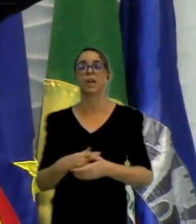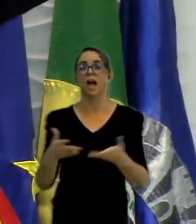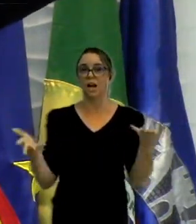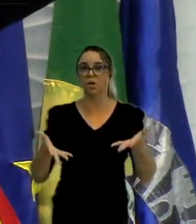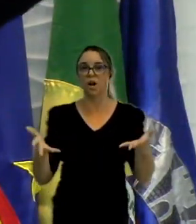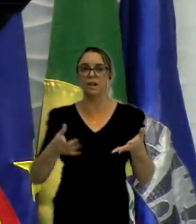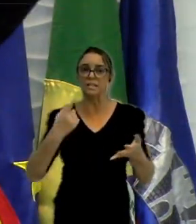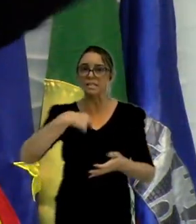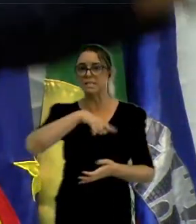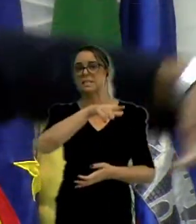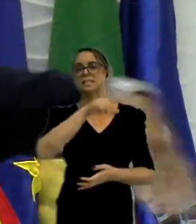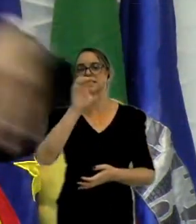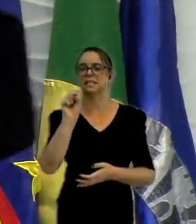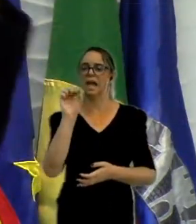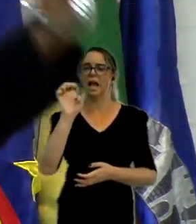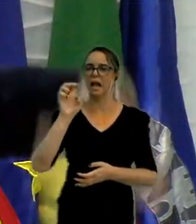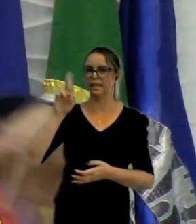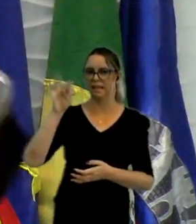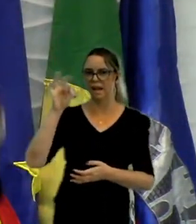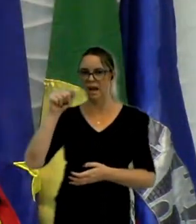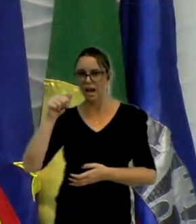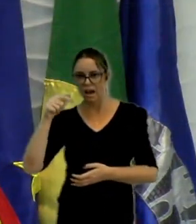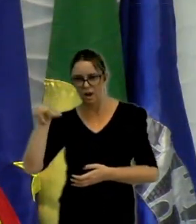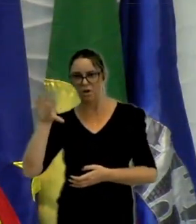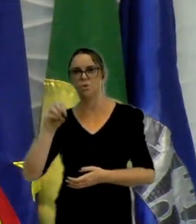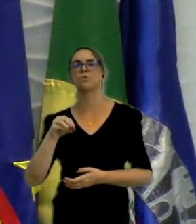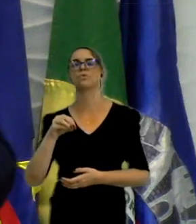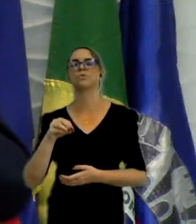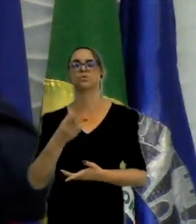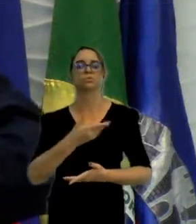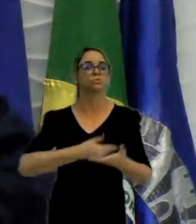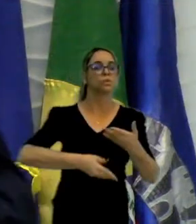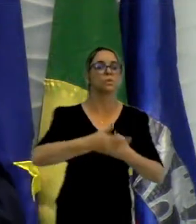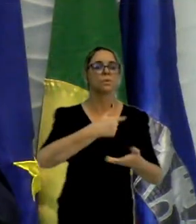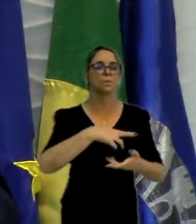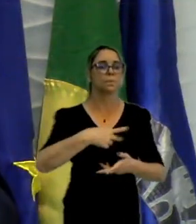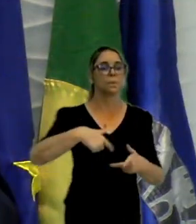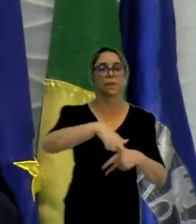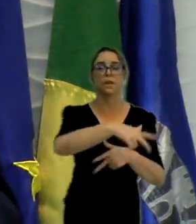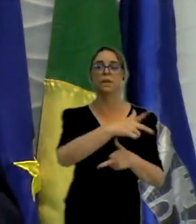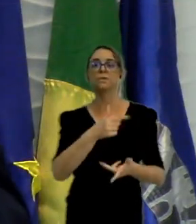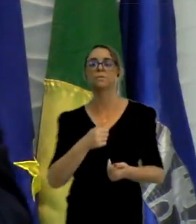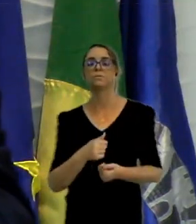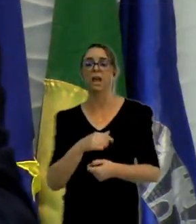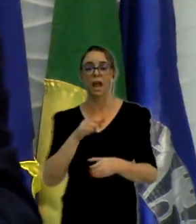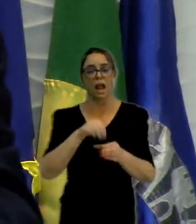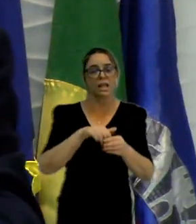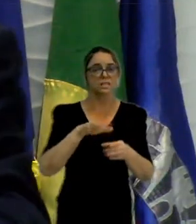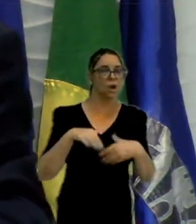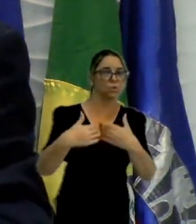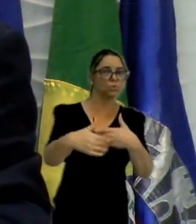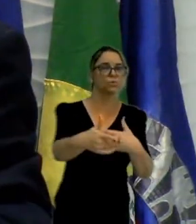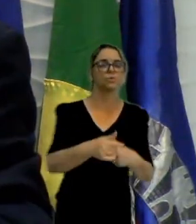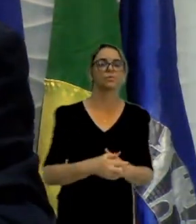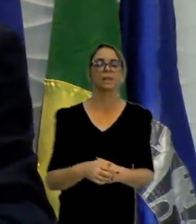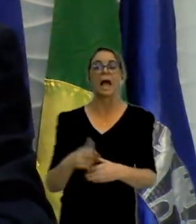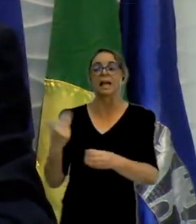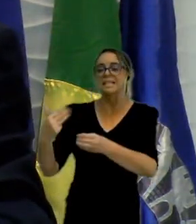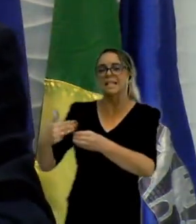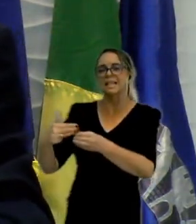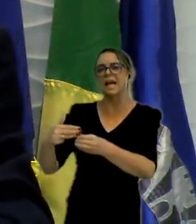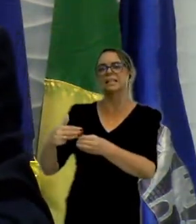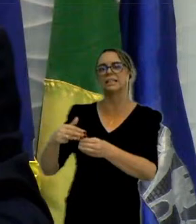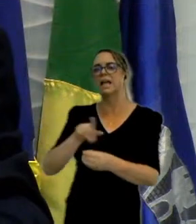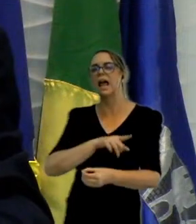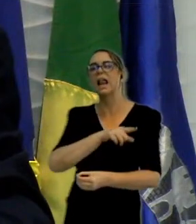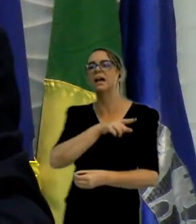Todo final de semana ela está no sertão, é buscando mais cidade para apoio a ela nas próximas eleições. E a cidade dela? Ela está